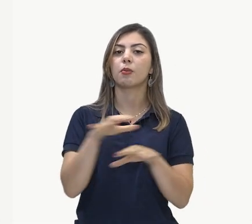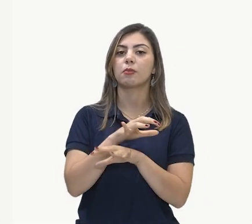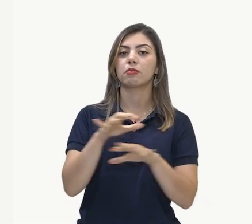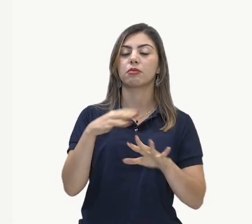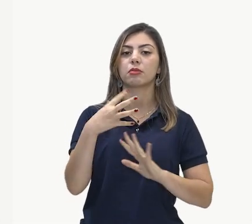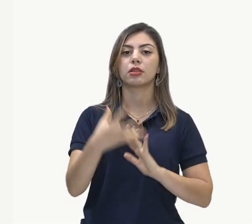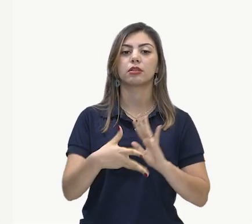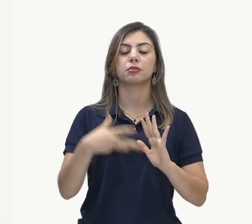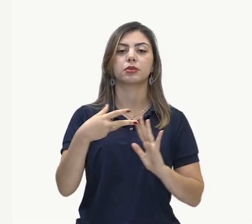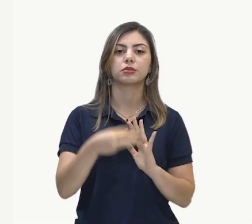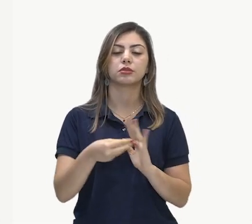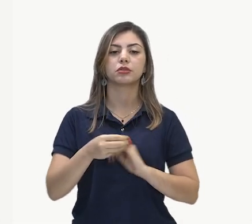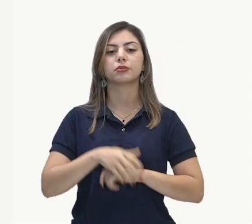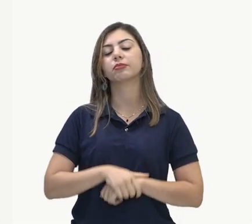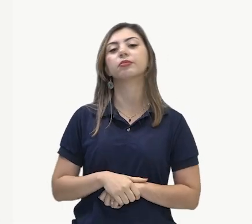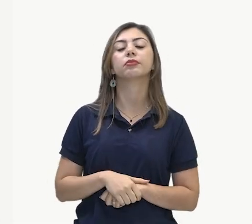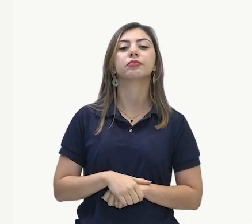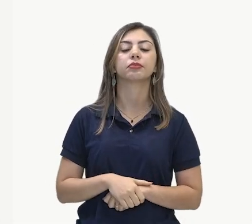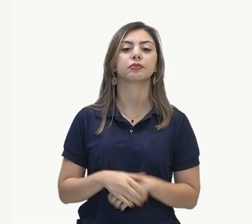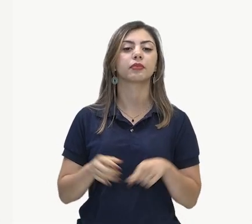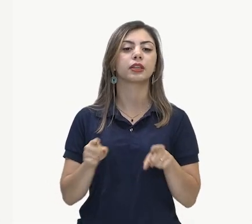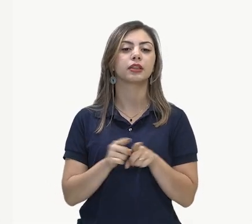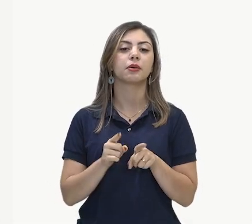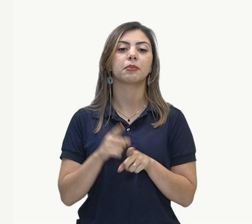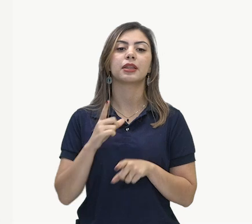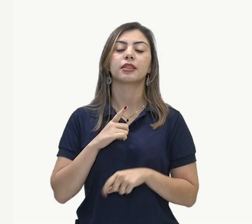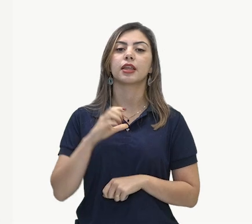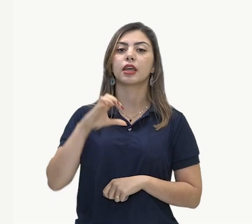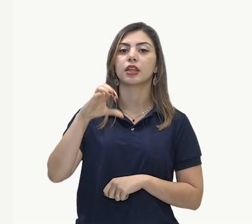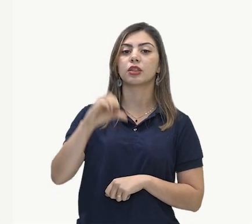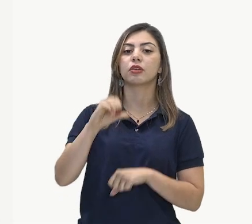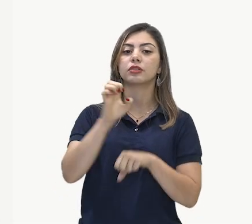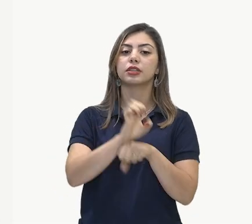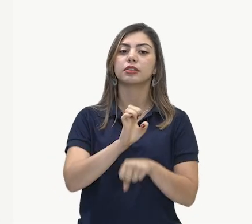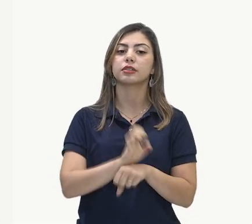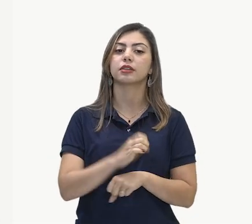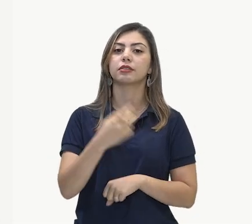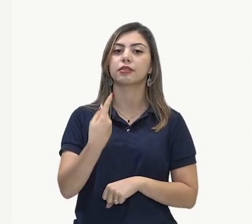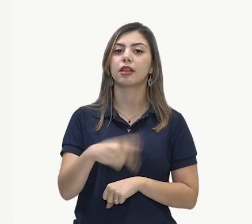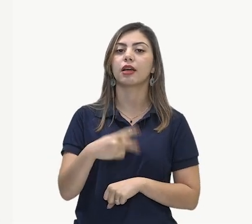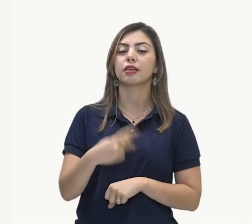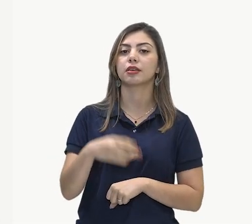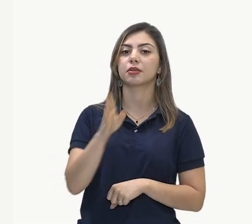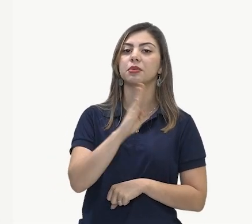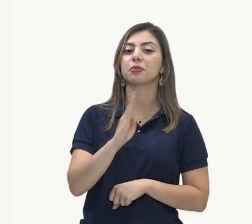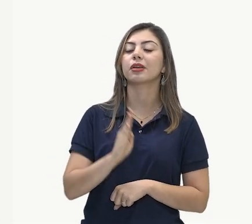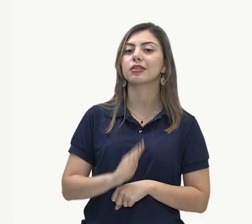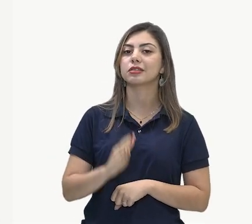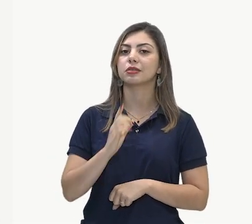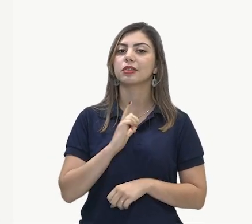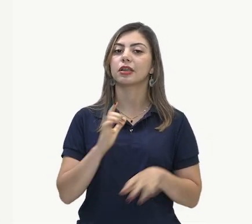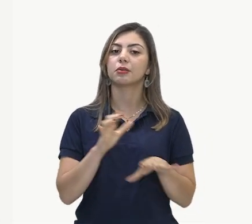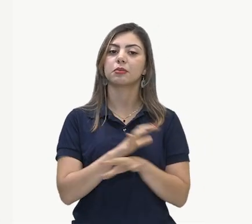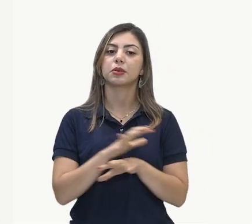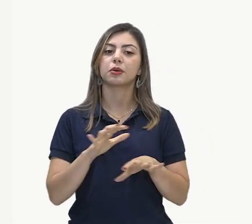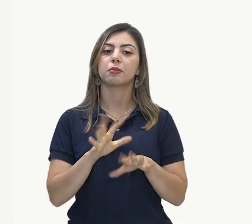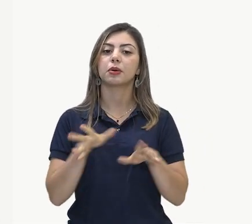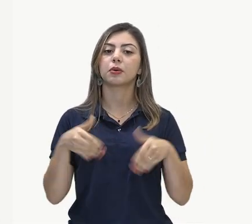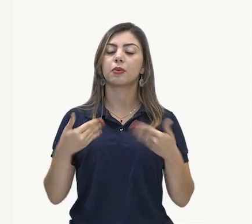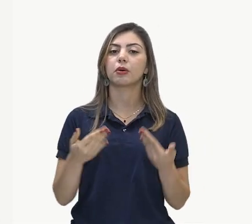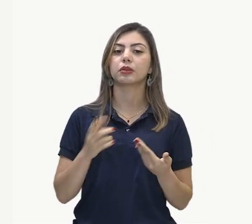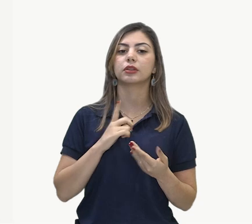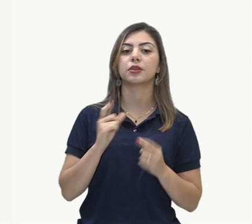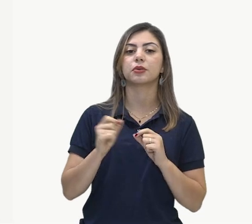território. E, por coincidência, temos também em 9 estados brasileiros a presença deste bioma. Temos no